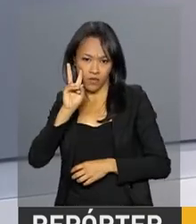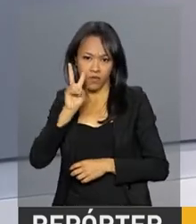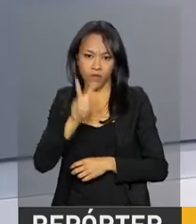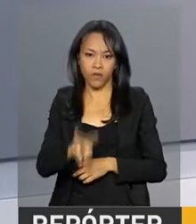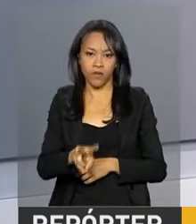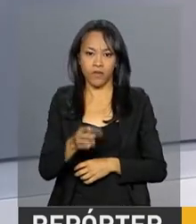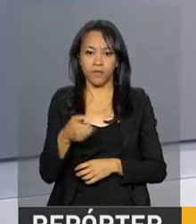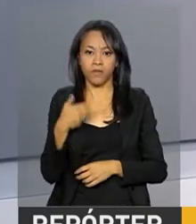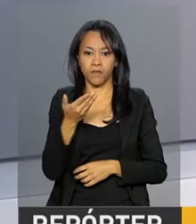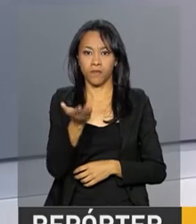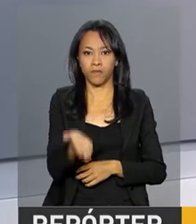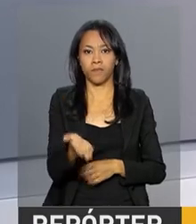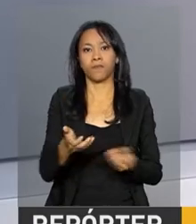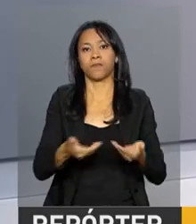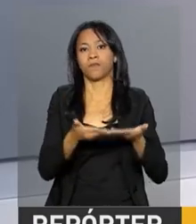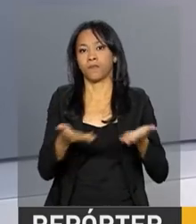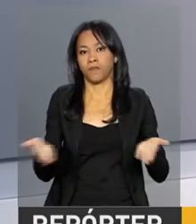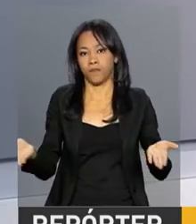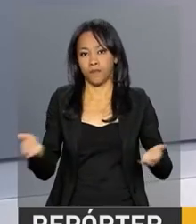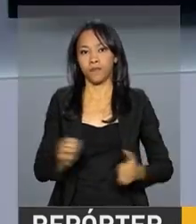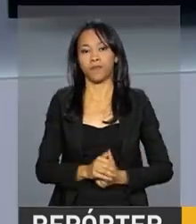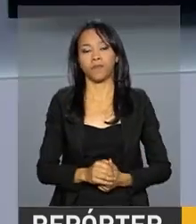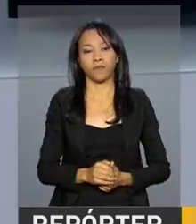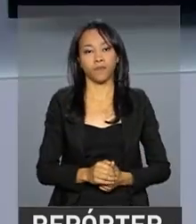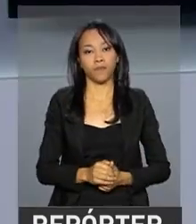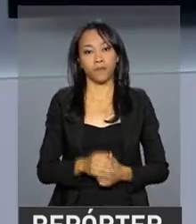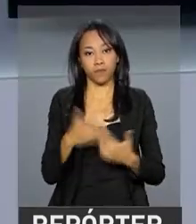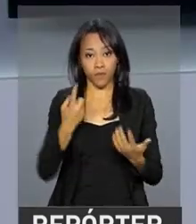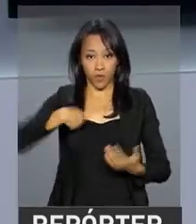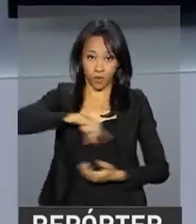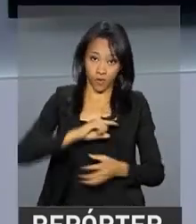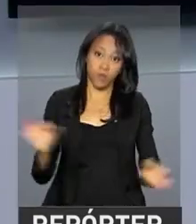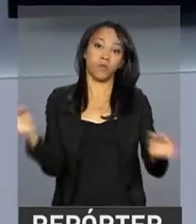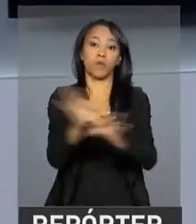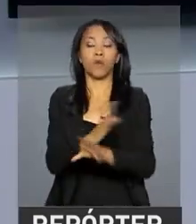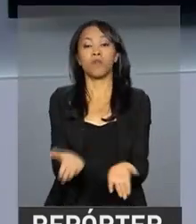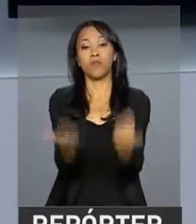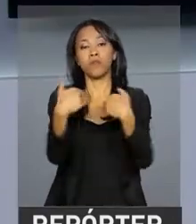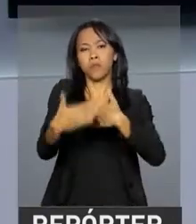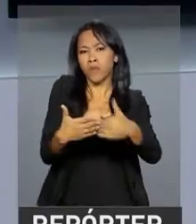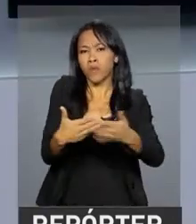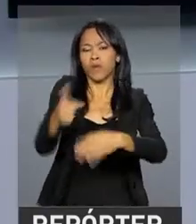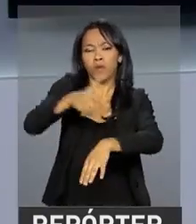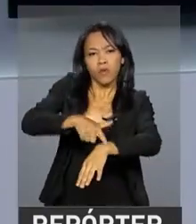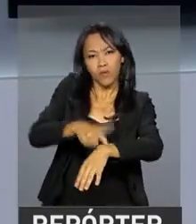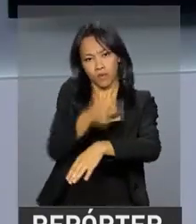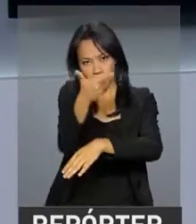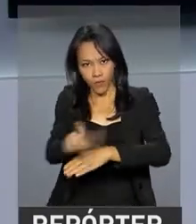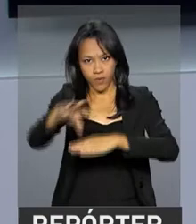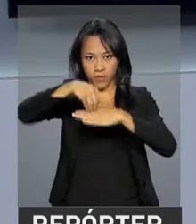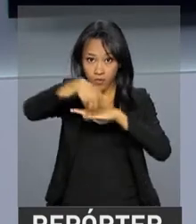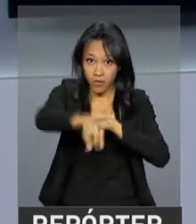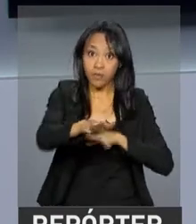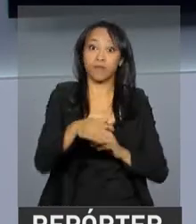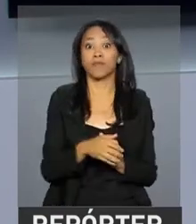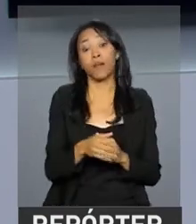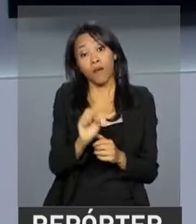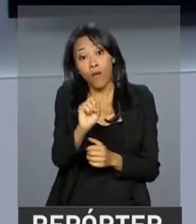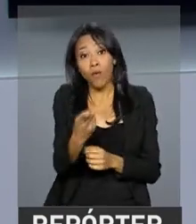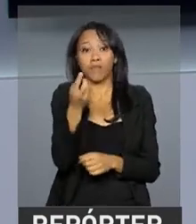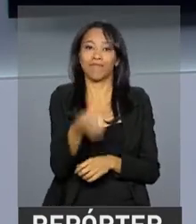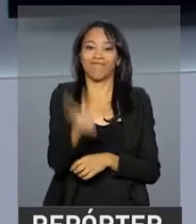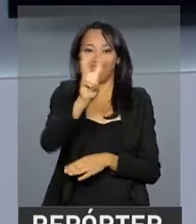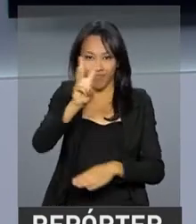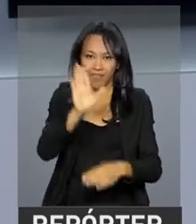prouni ponto mec.gov.br nós ficamos por aqui voltamos a qualquer momento com outras informações ou às